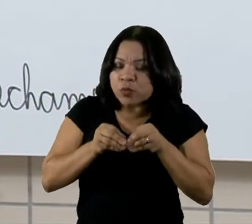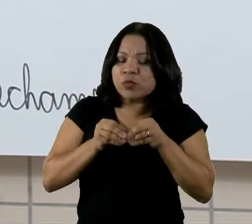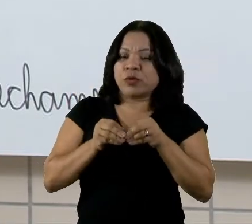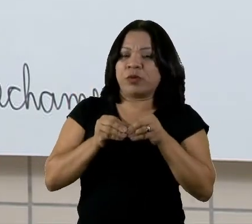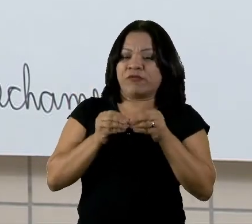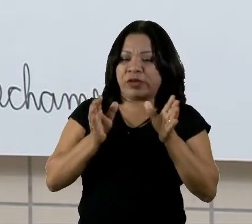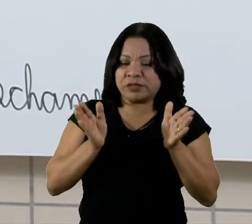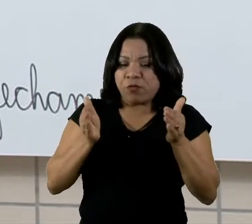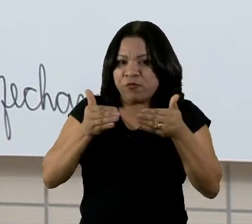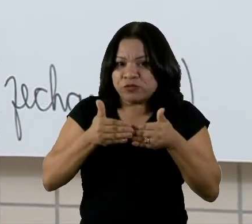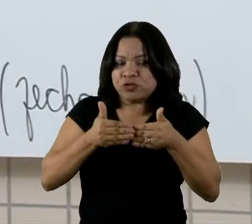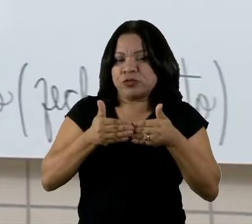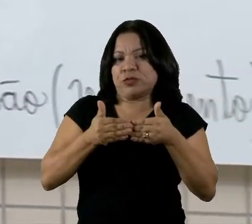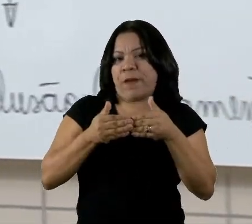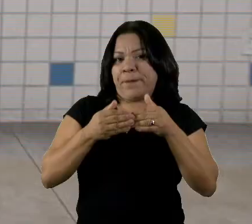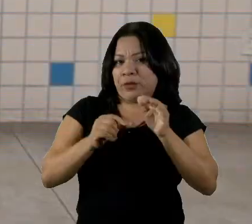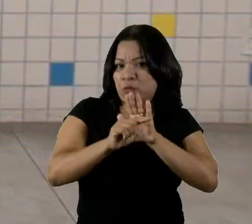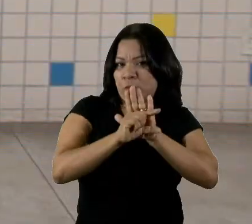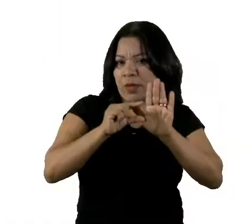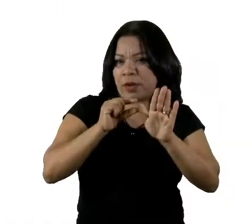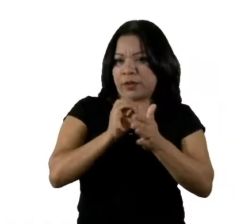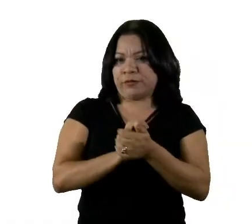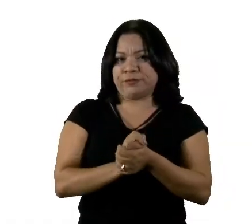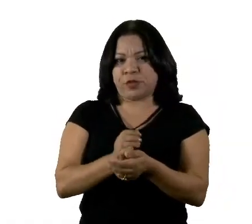parágrafo. Observem.